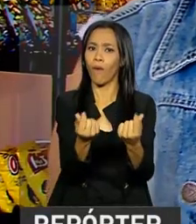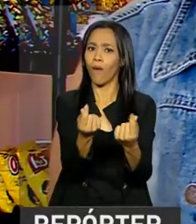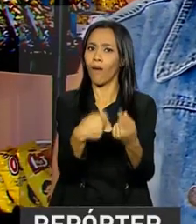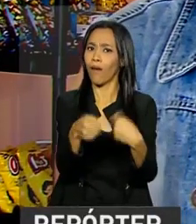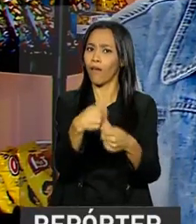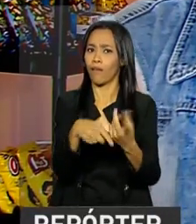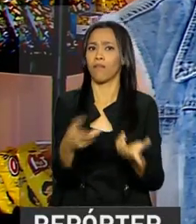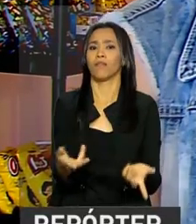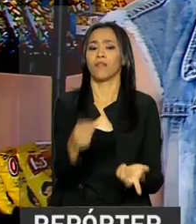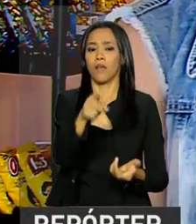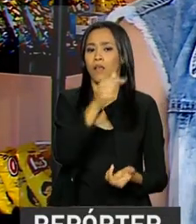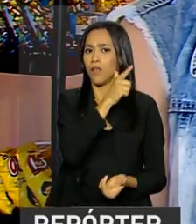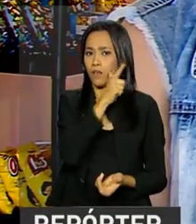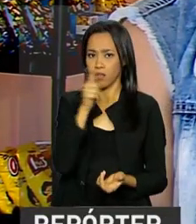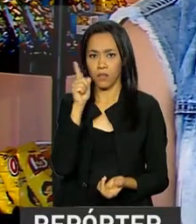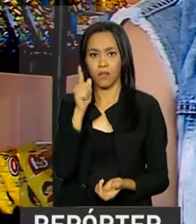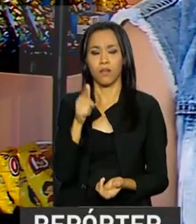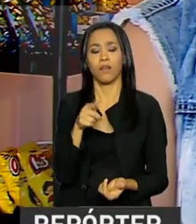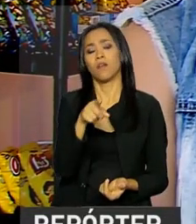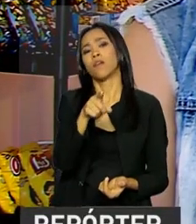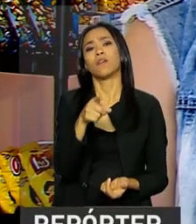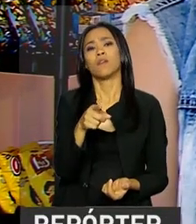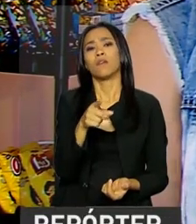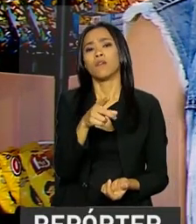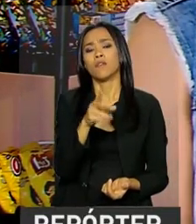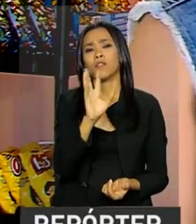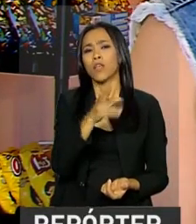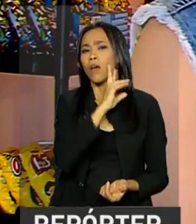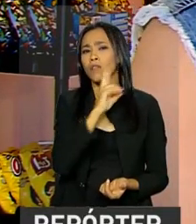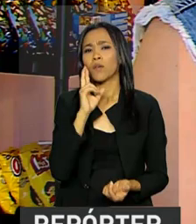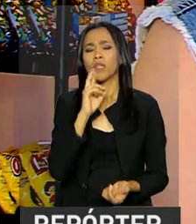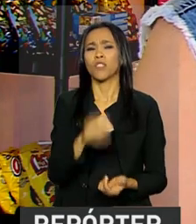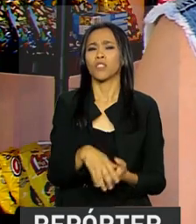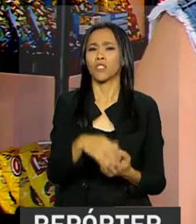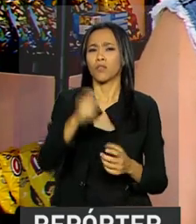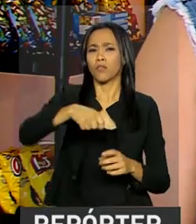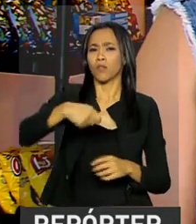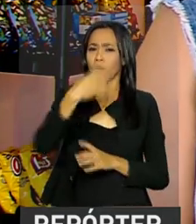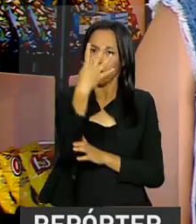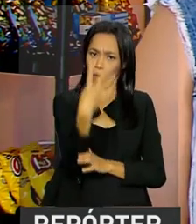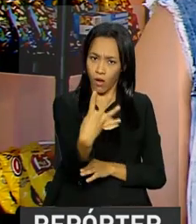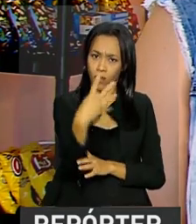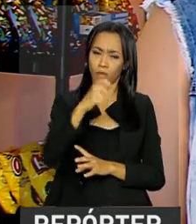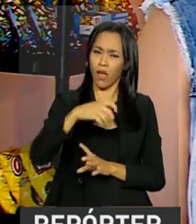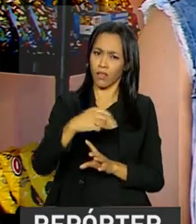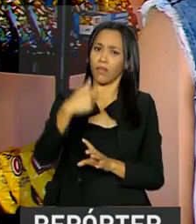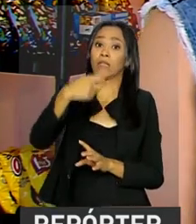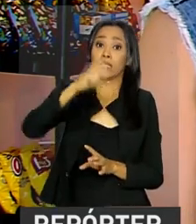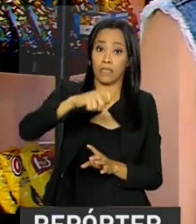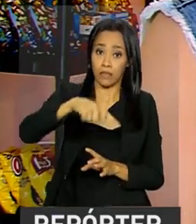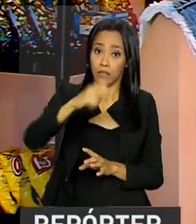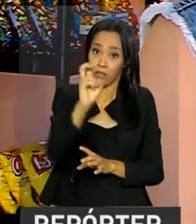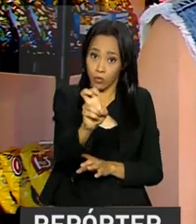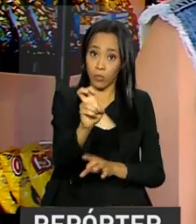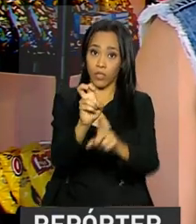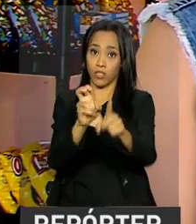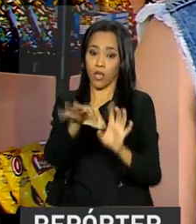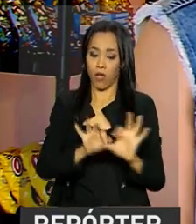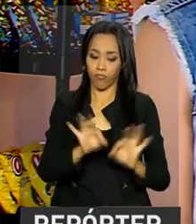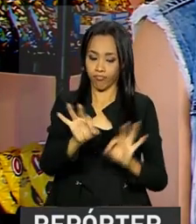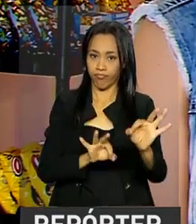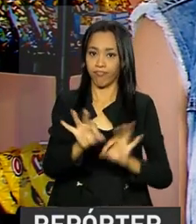lanchonete vai fazer em torno de 4 meses, já estamos partindo para o quinto mês. E a expectativa foi até